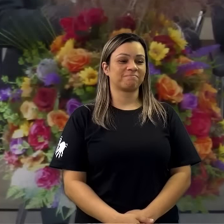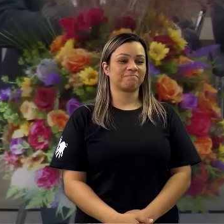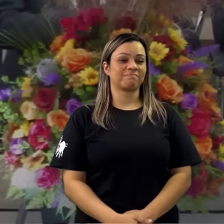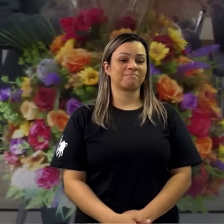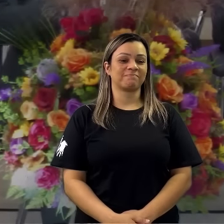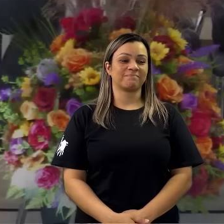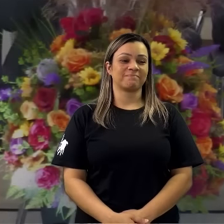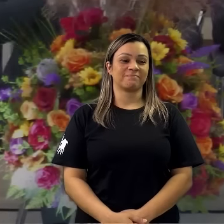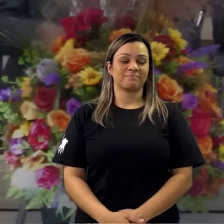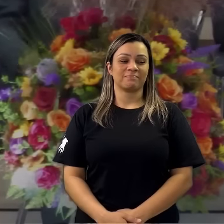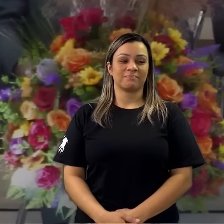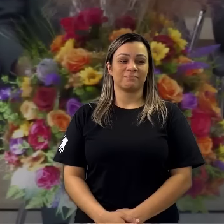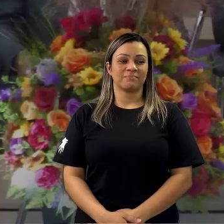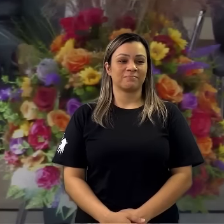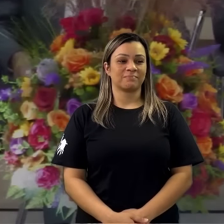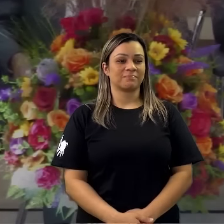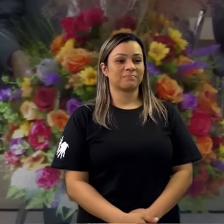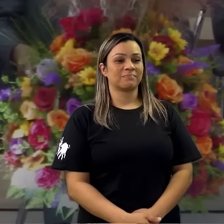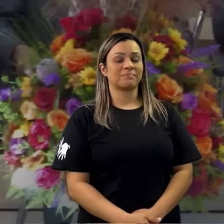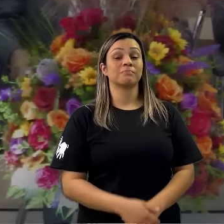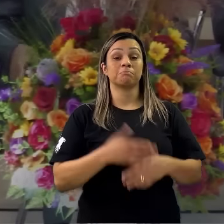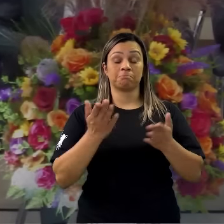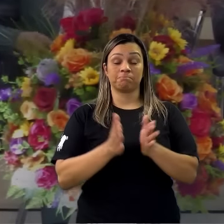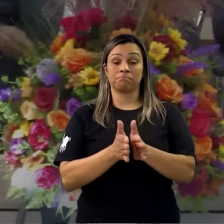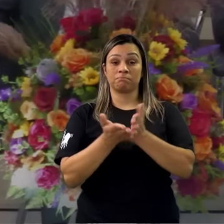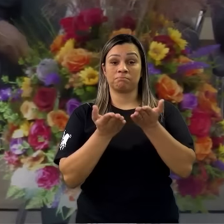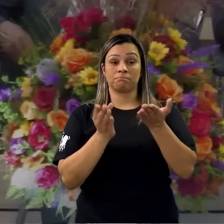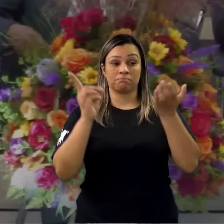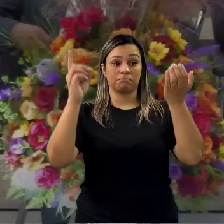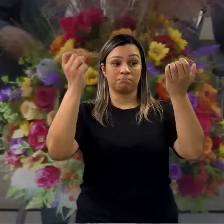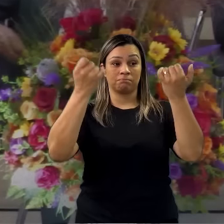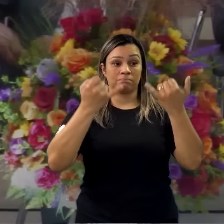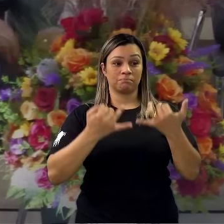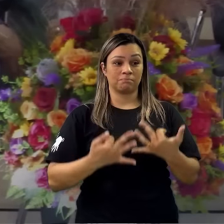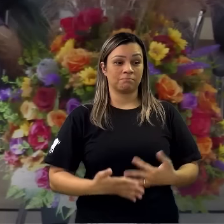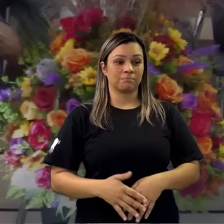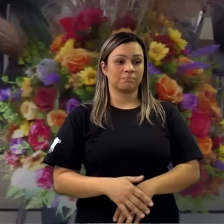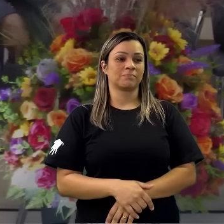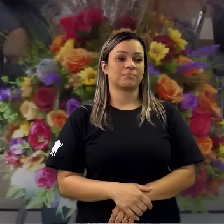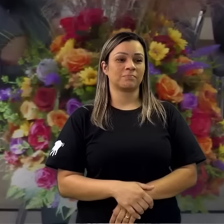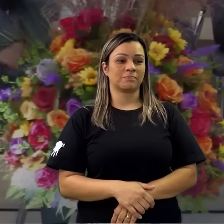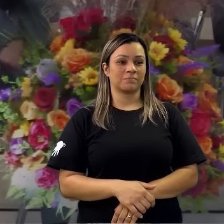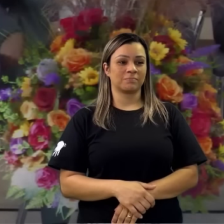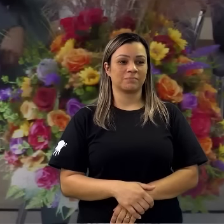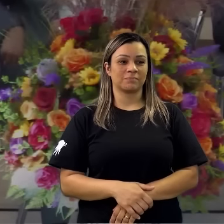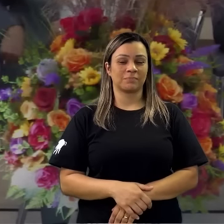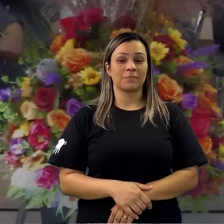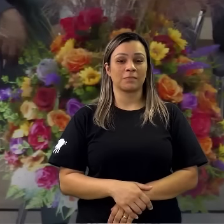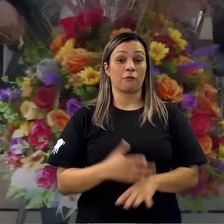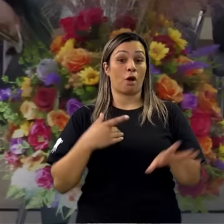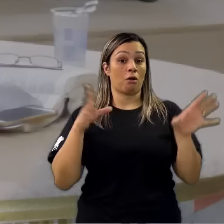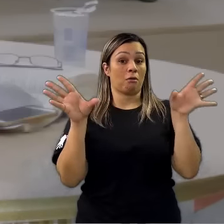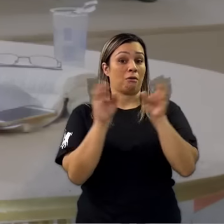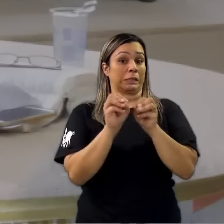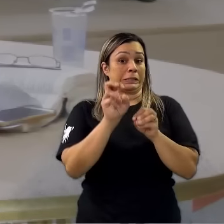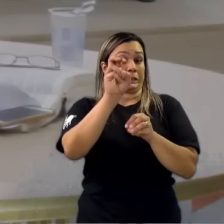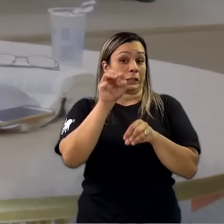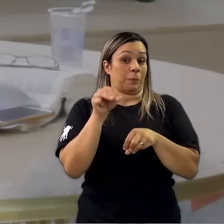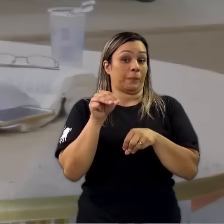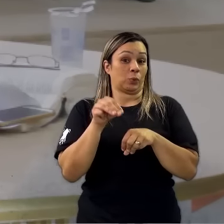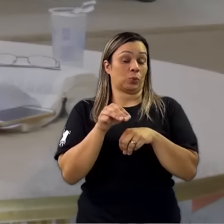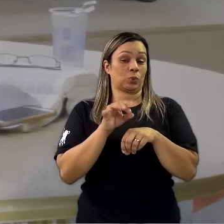chame das 5 minutos o texto vai dizer irmão porque meu horário já deu desculpa mas eu tenho 5 minutos vem comigo